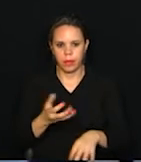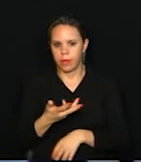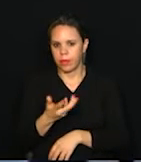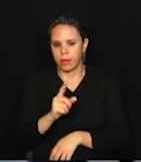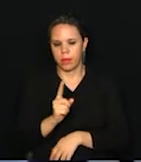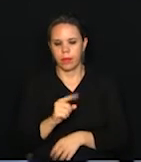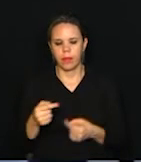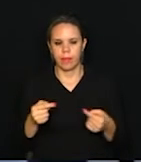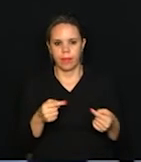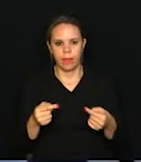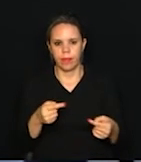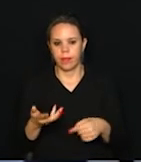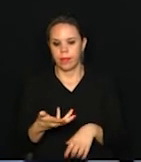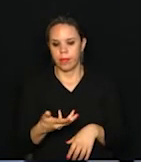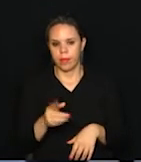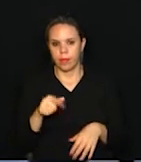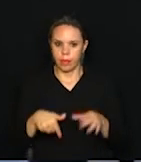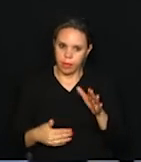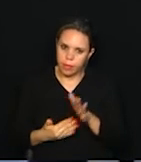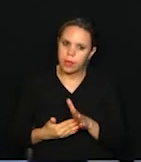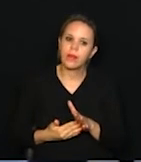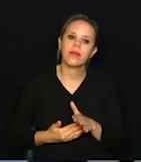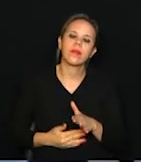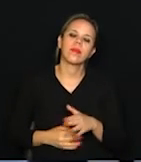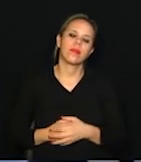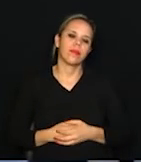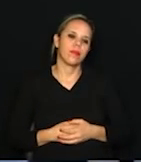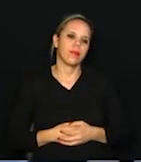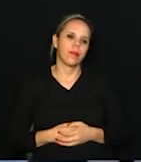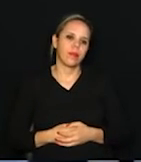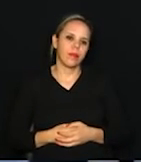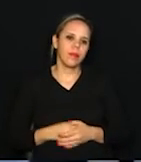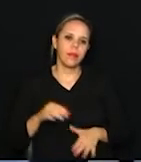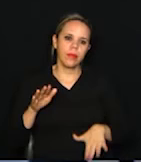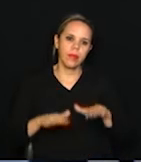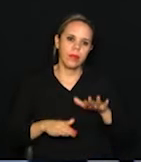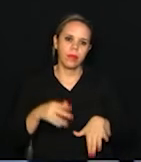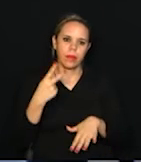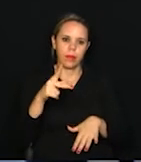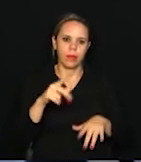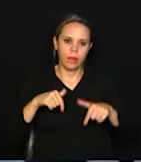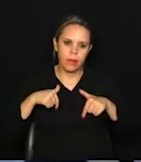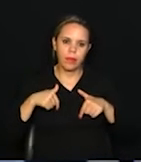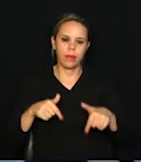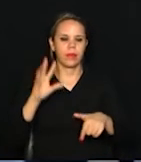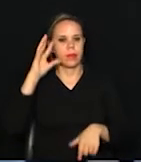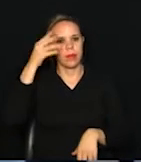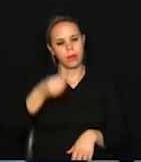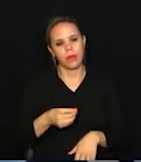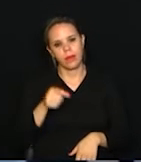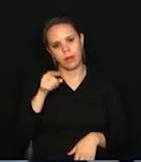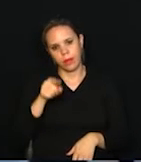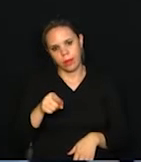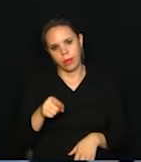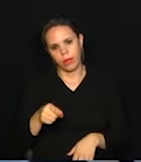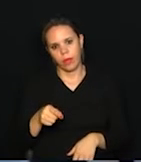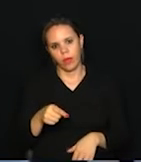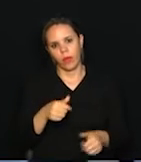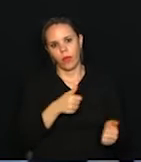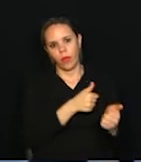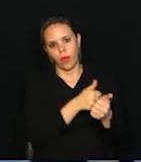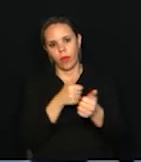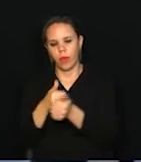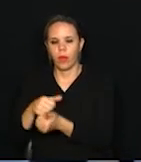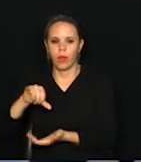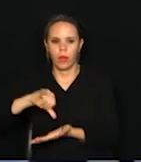não. Aquela velocidade é uma velocidade limite e vai depender da sua atitude, entender que você está na vizinhança de um